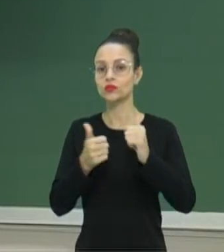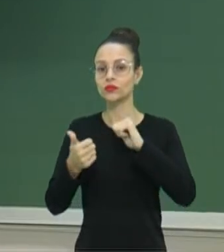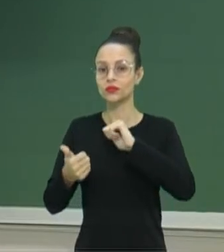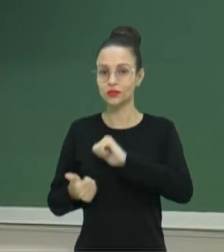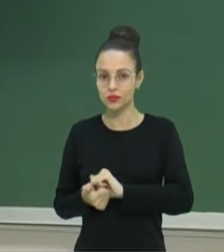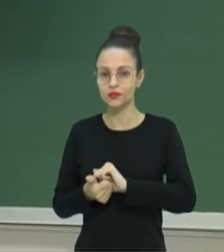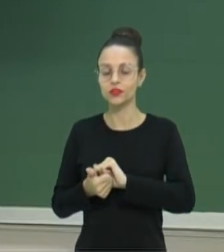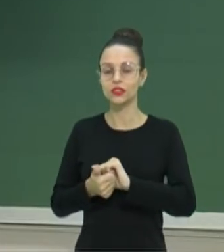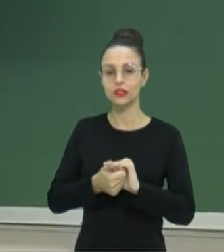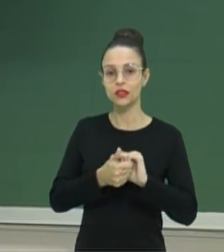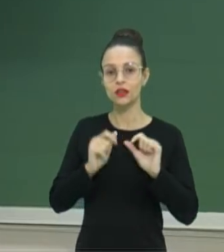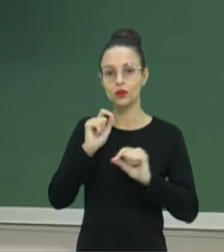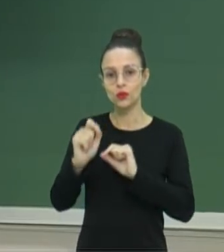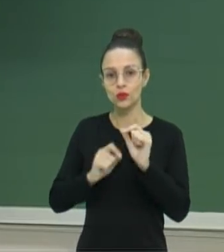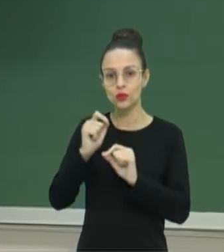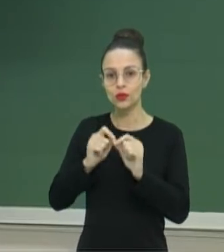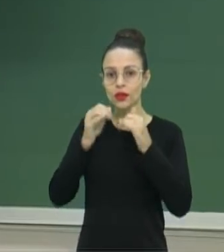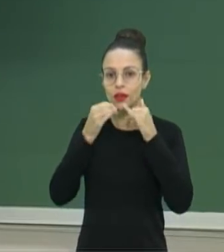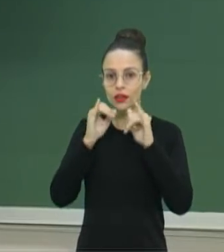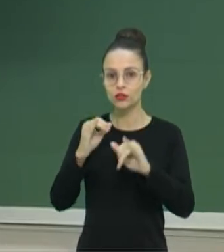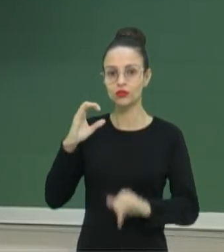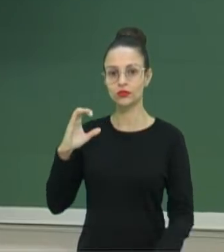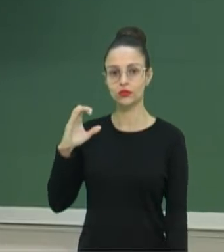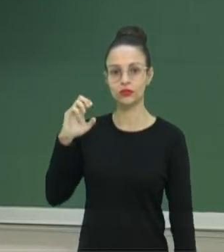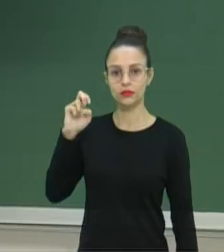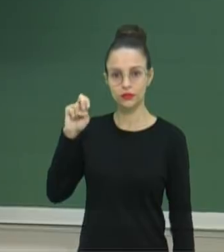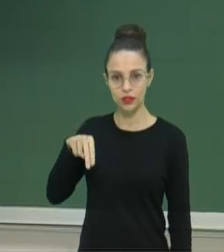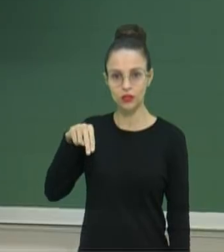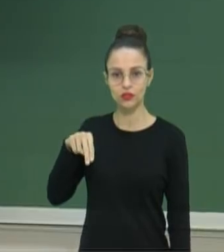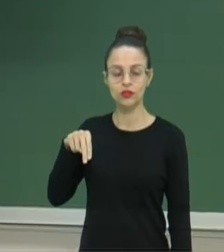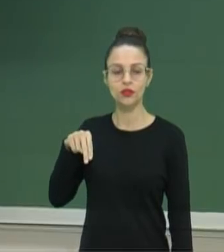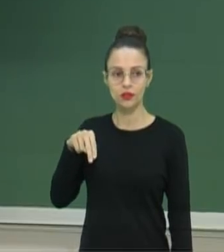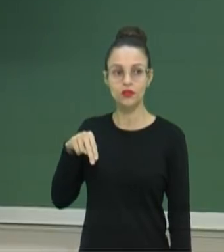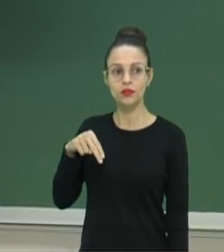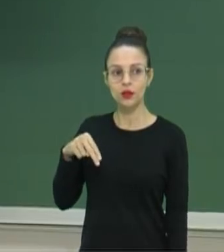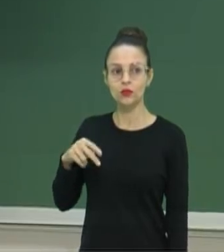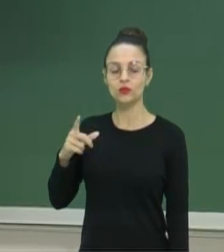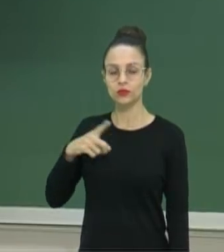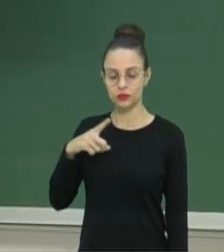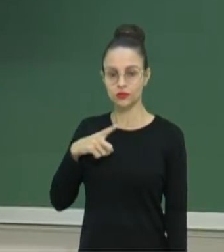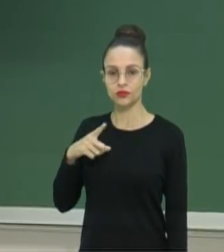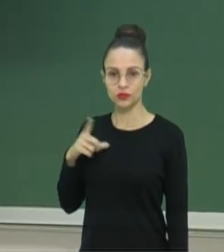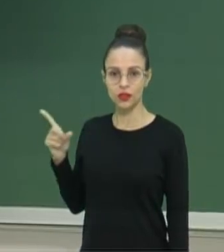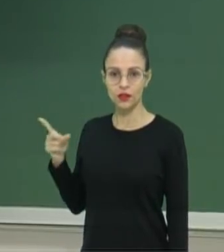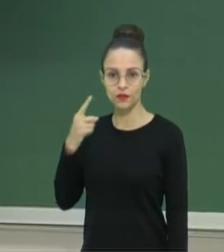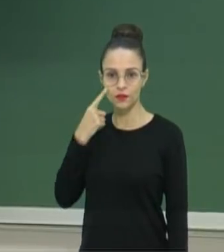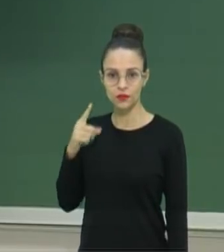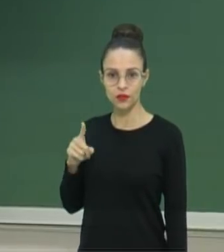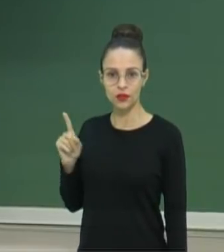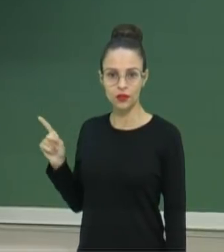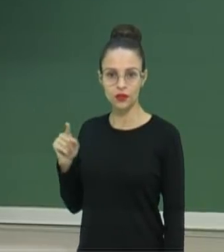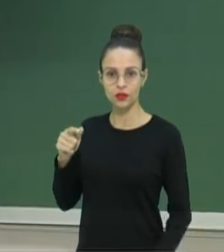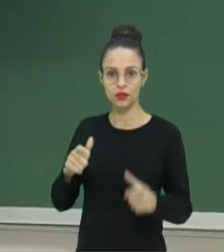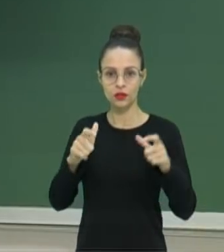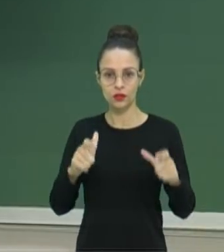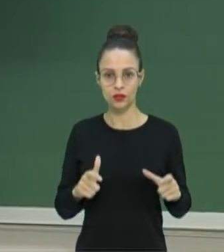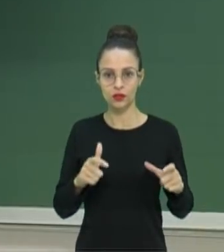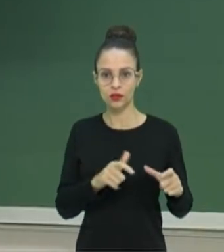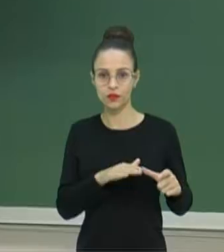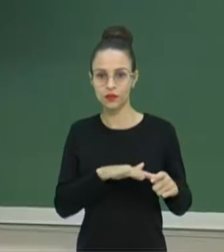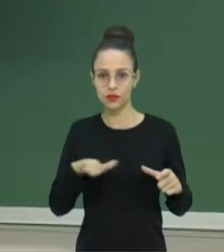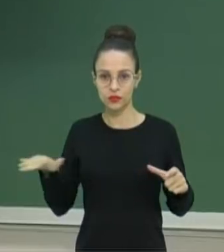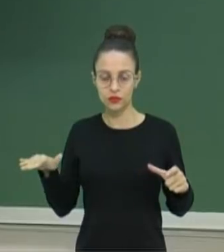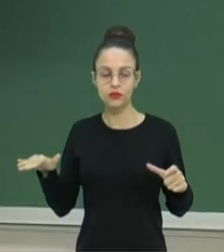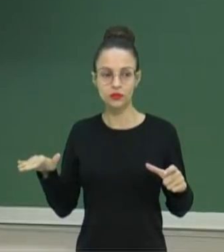basicamente, praticamente em energia cinética. Nesse caso aqui, você vai ter uma energia, se você considerar esse referencial aqui,